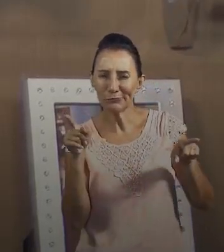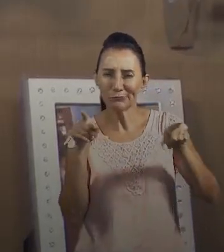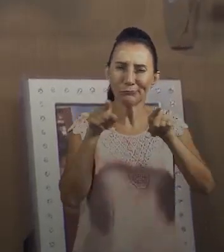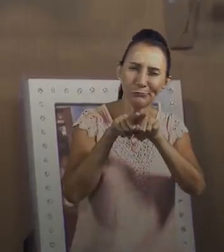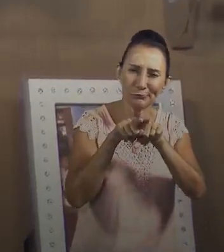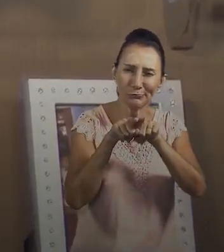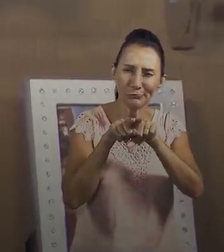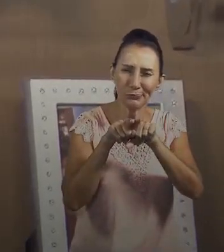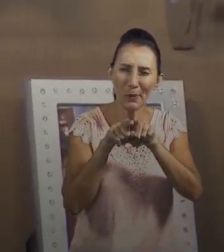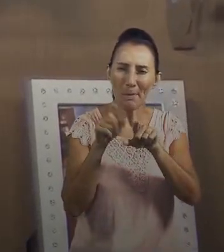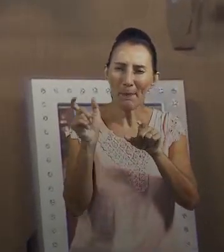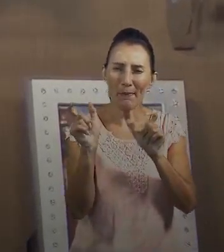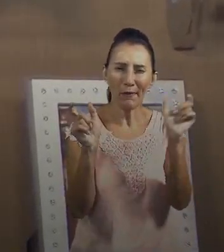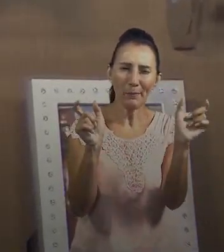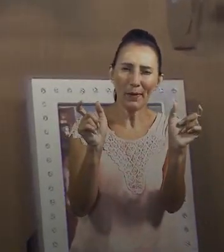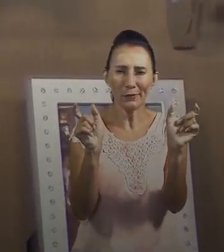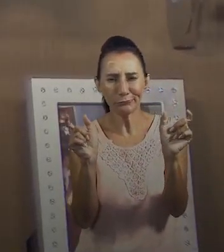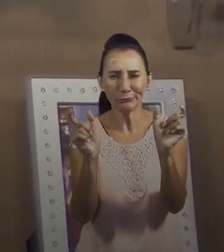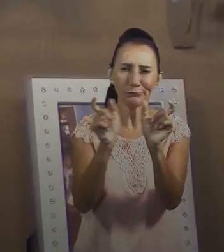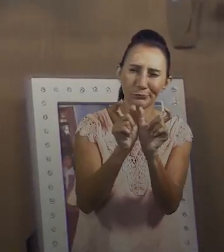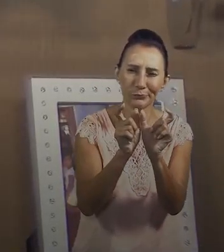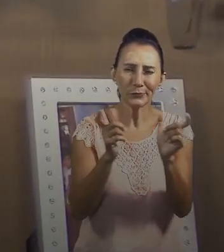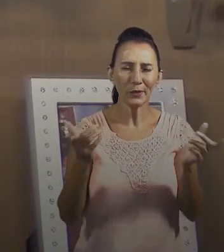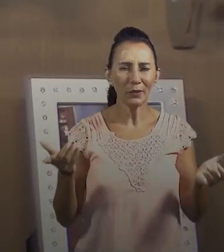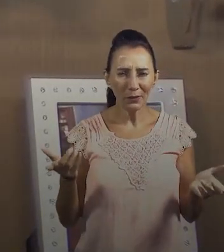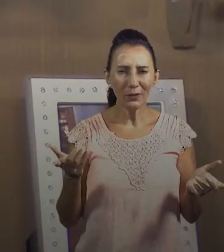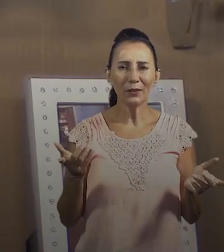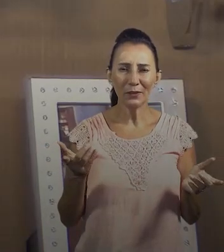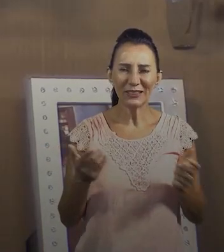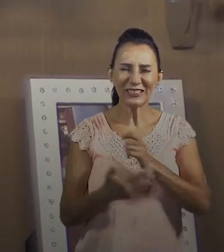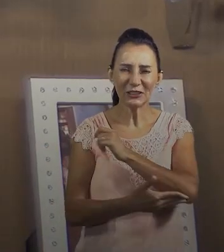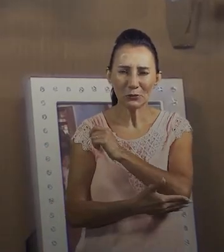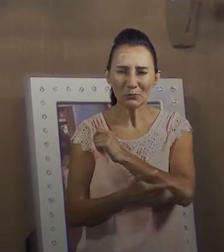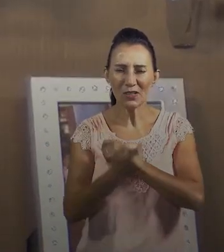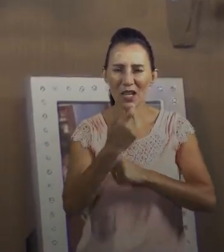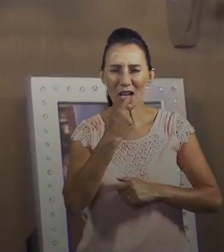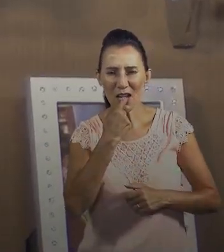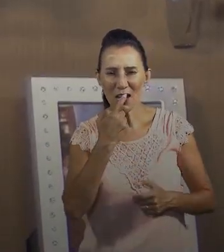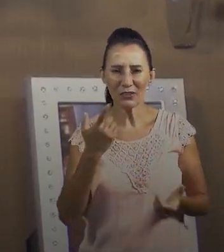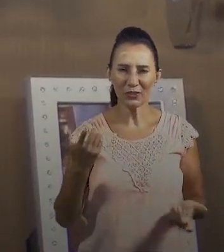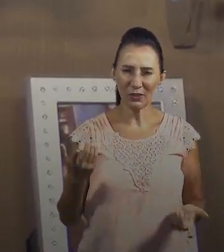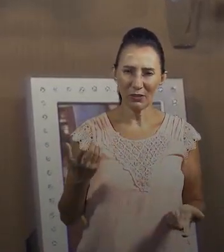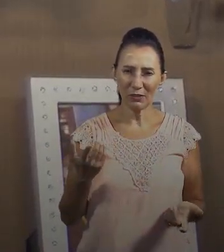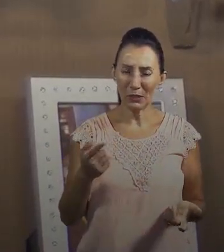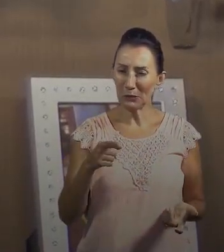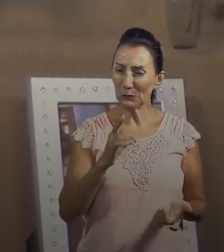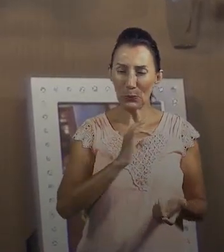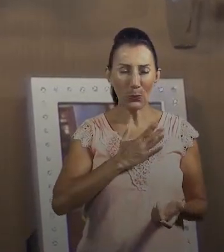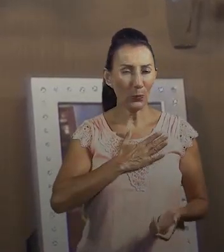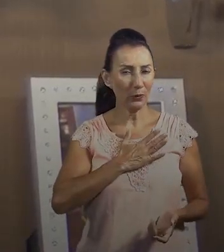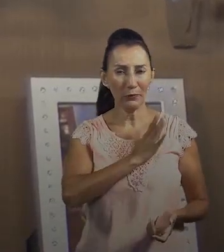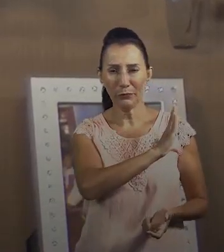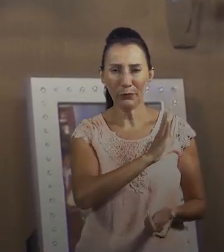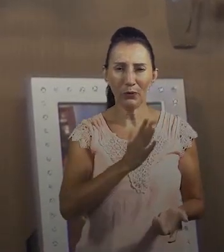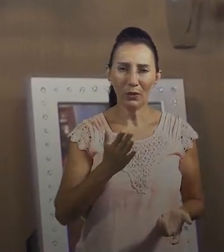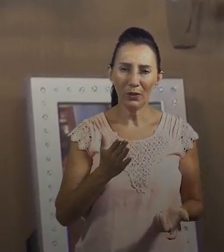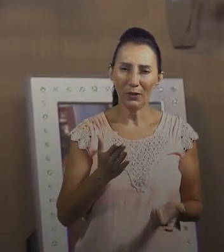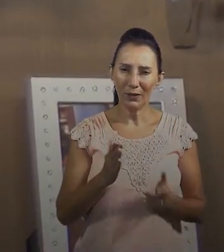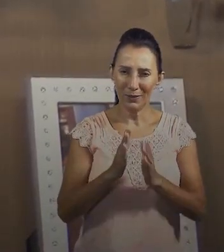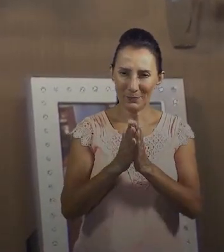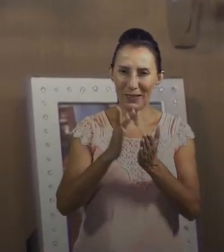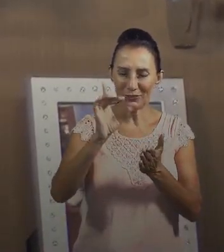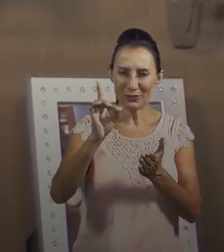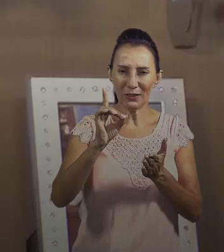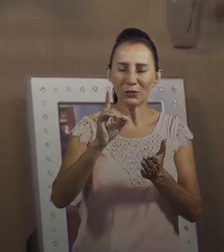andam juntas, ciúme e inveja, né? E isso é tão terrível que a Bíblia fala assim,